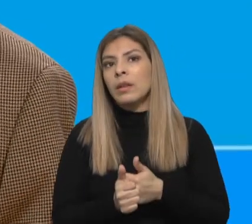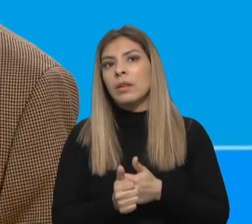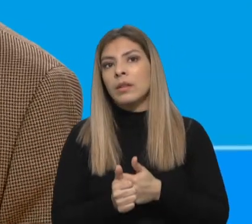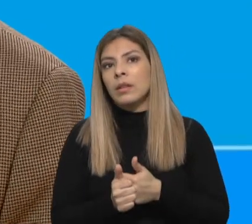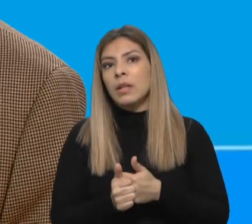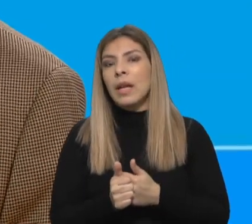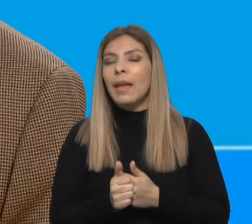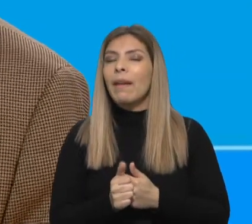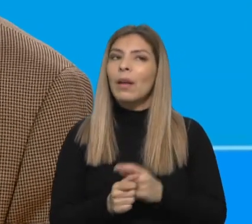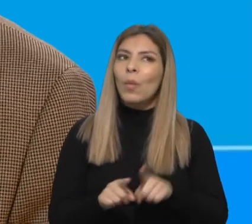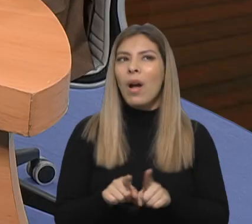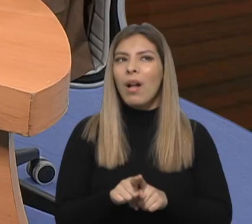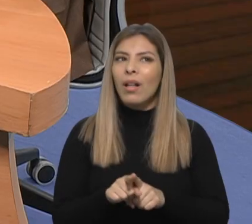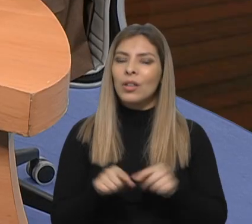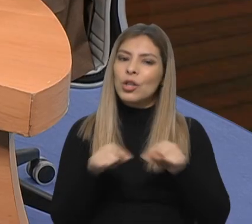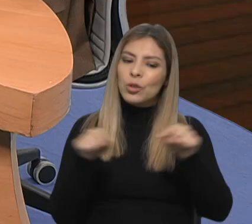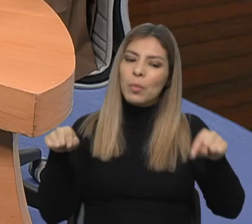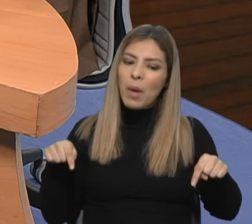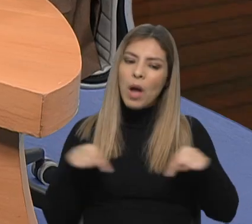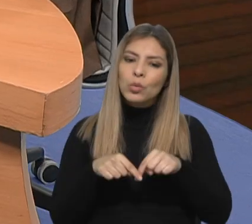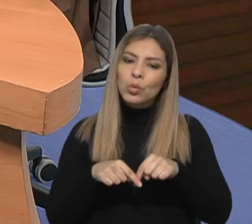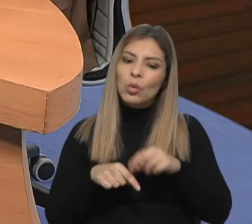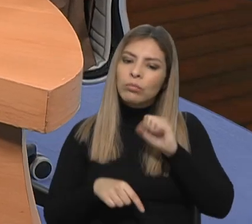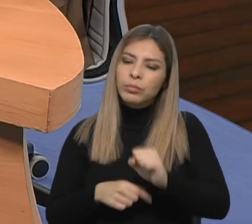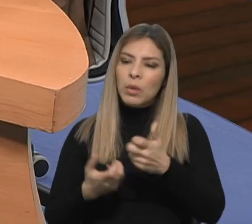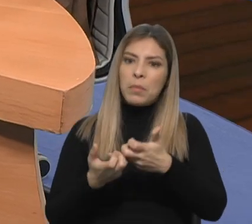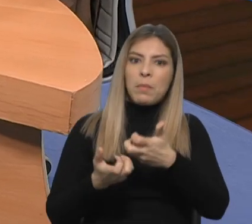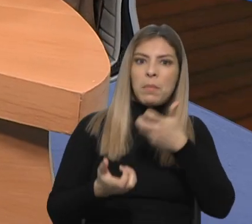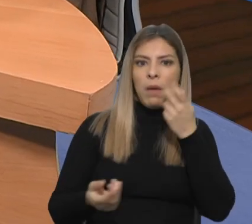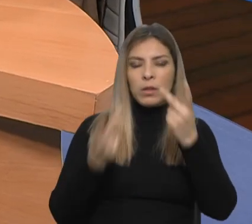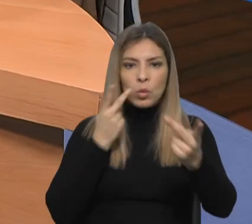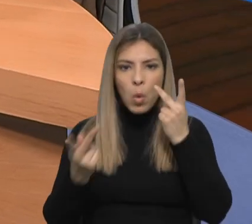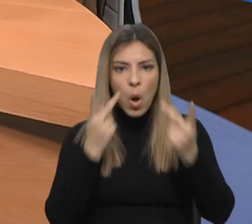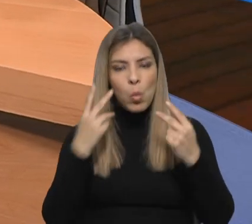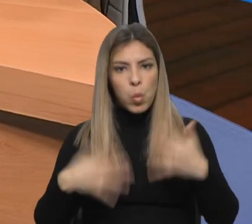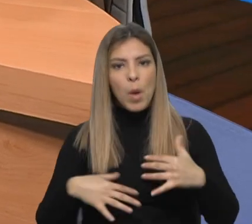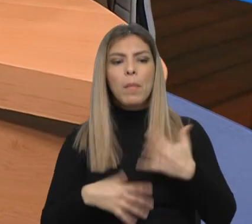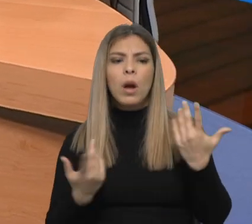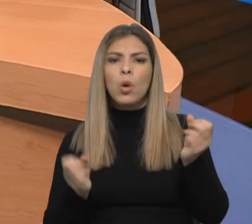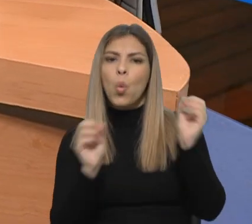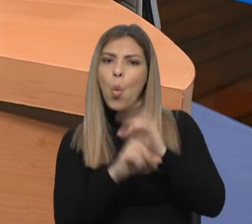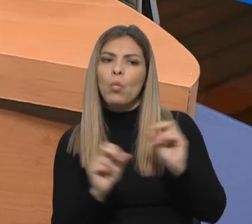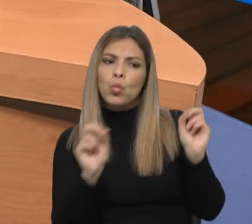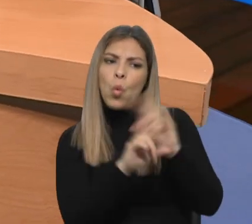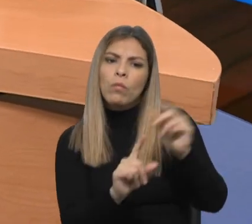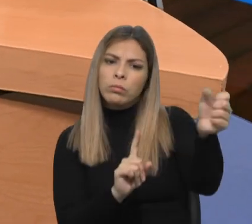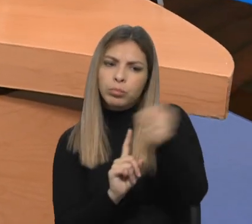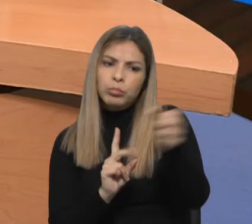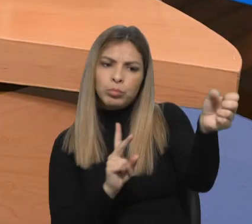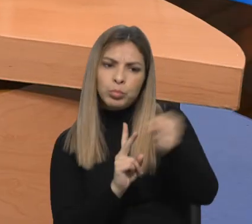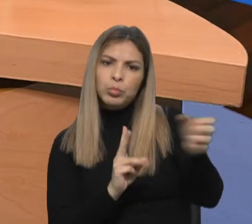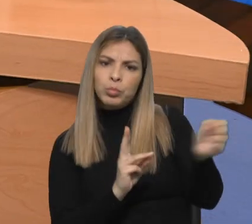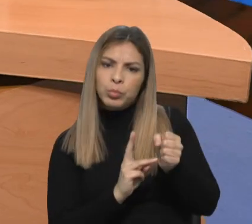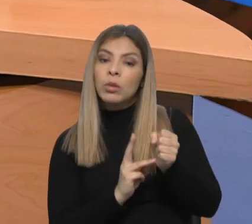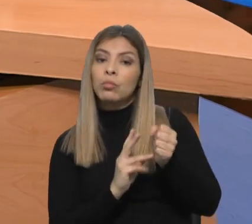espaço mediático muito intenso, mas que atualmente vemos cada vez mais novos agentes políticos, de uma nova geração, a virem a ocupar